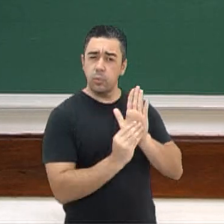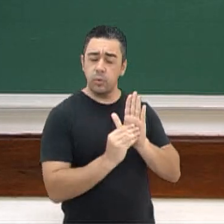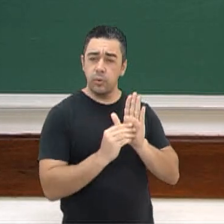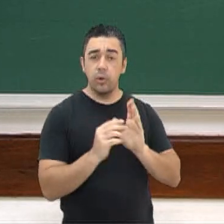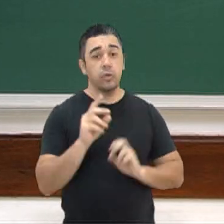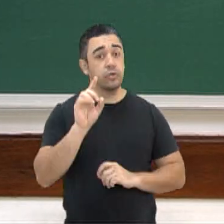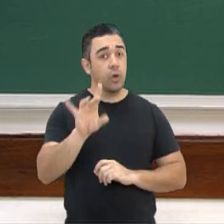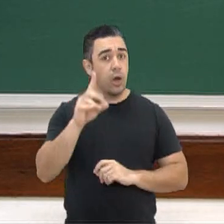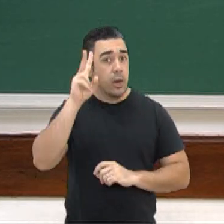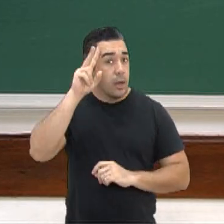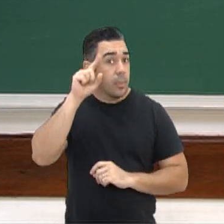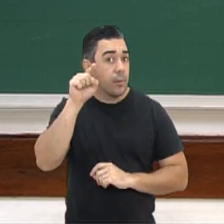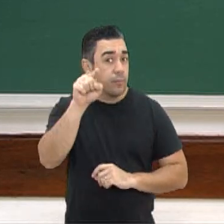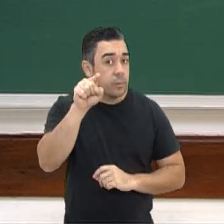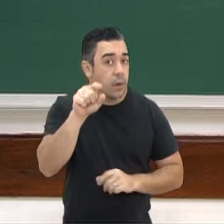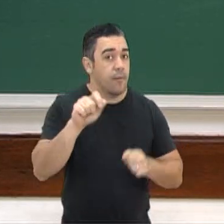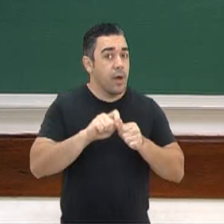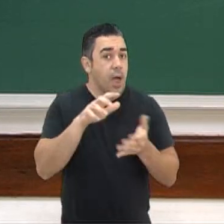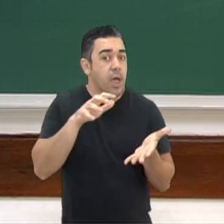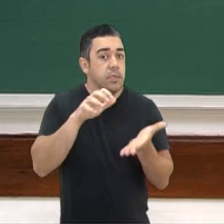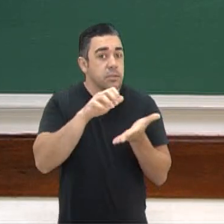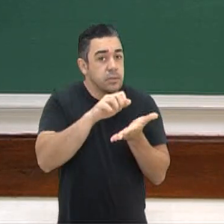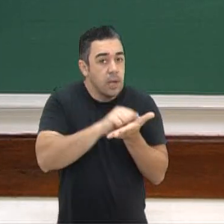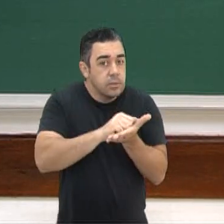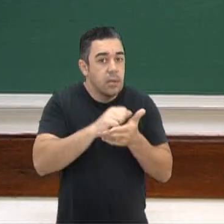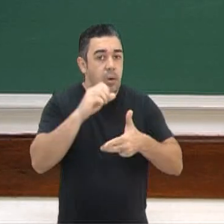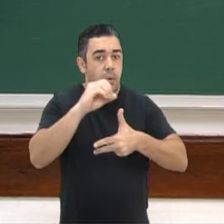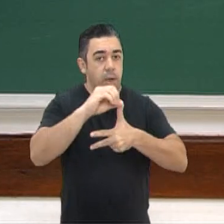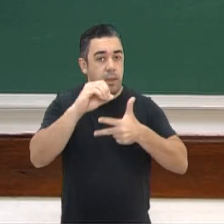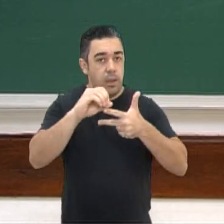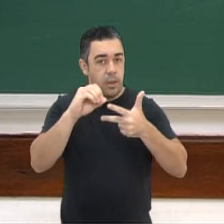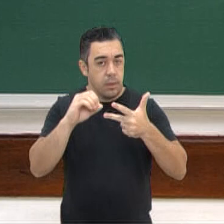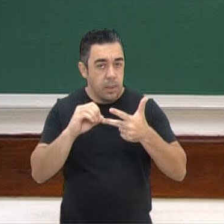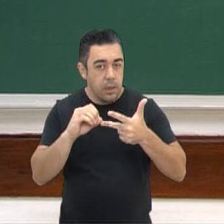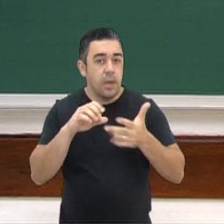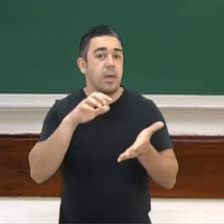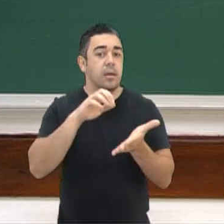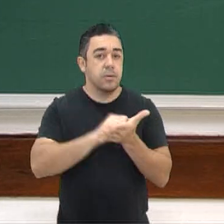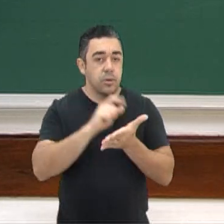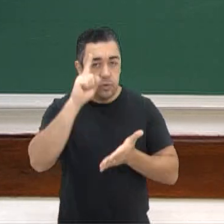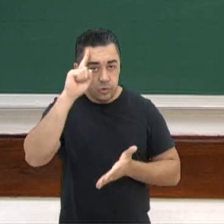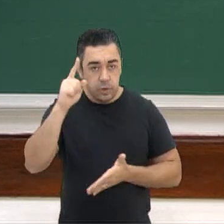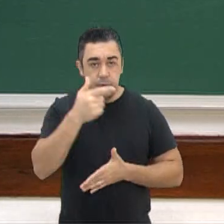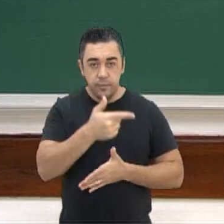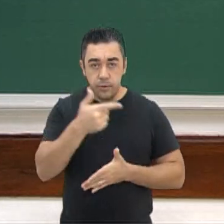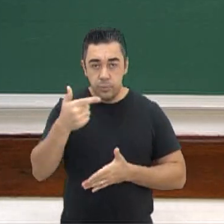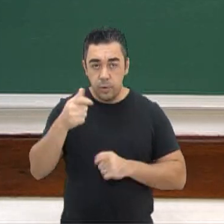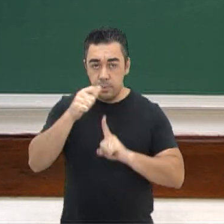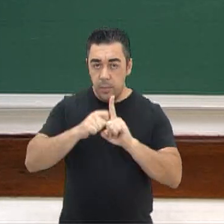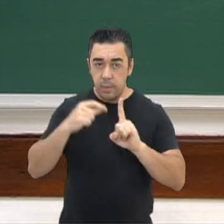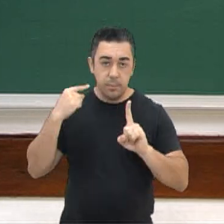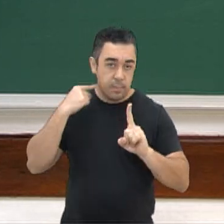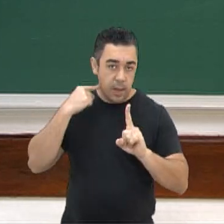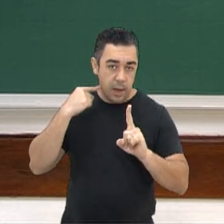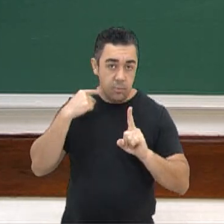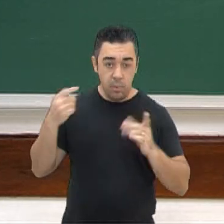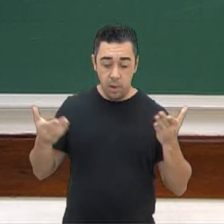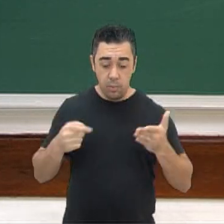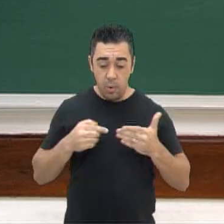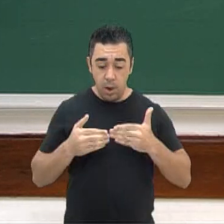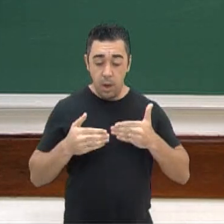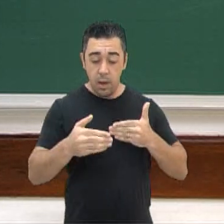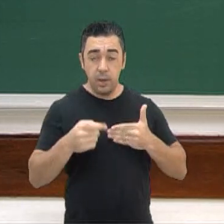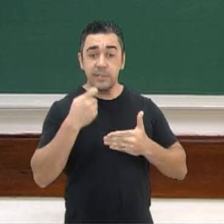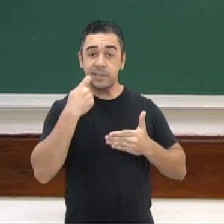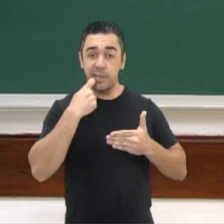lembrá-los da importância de vocês fazerem a inscrição no Enem. As inscrições vão até o dia 22 de maio, sexta-feira,